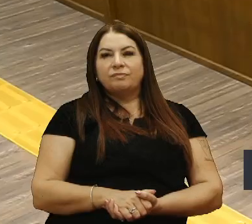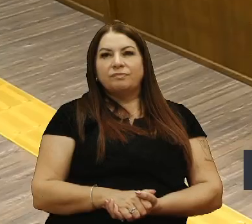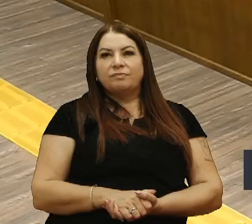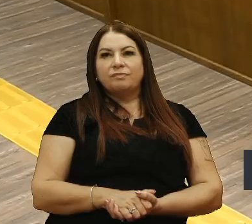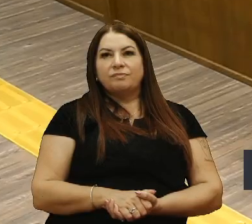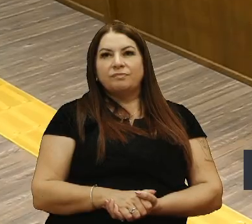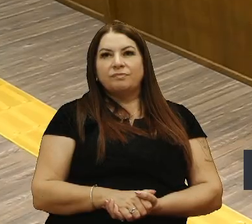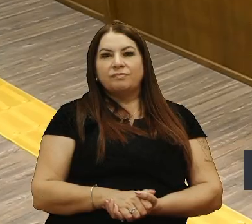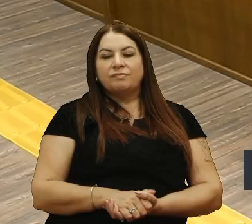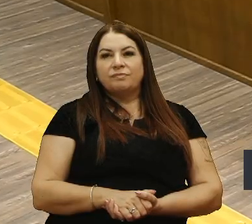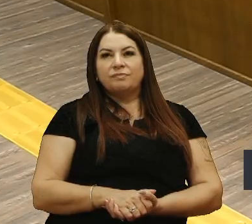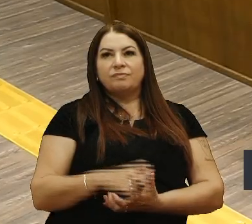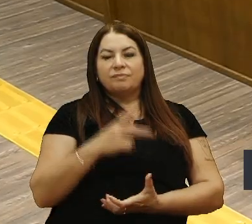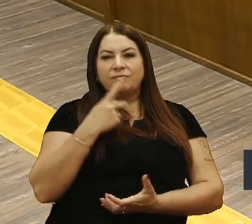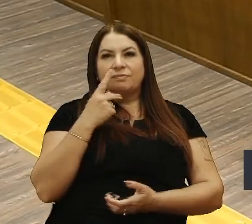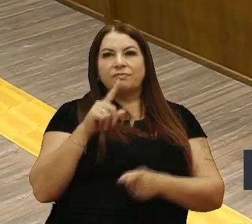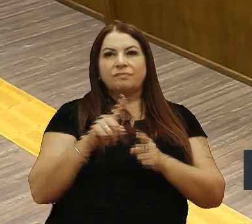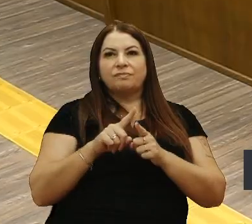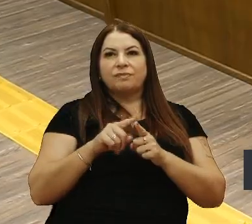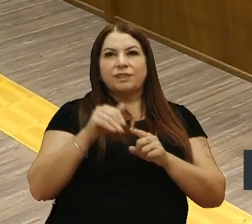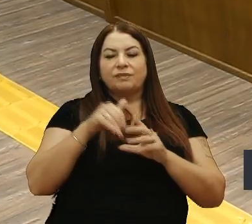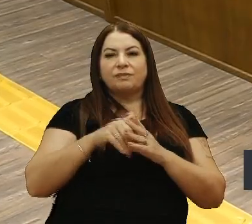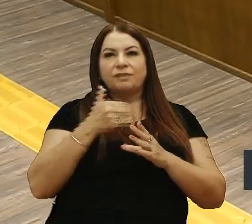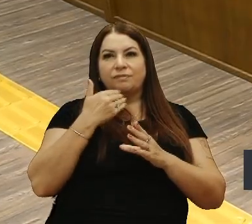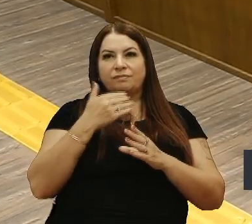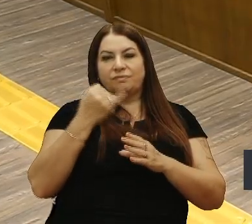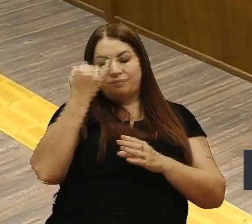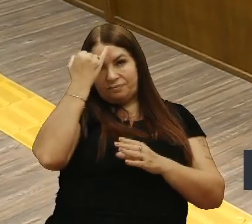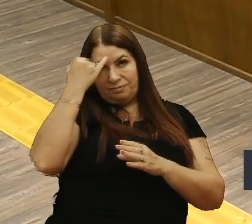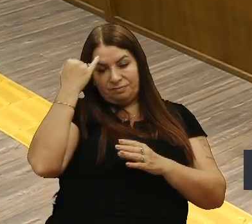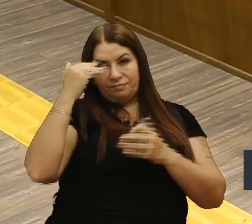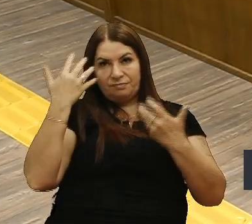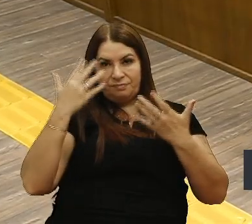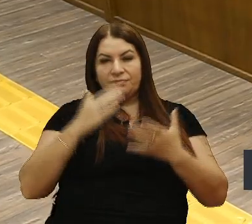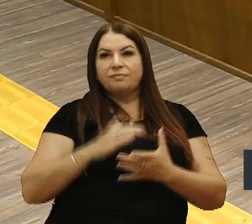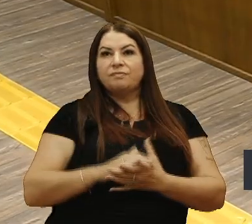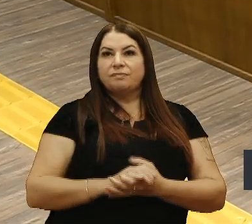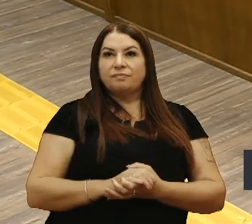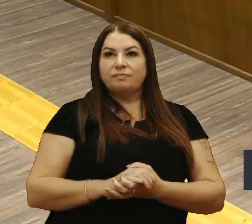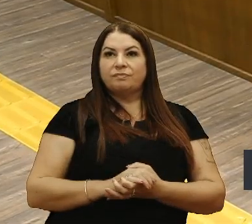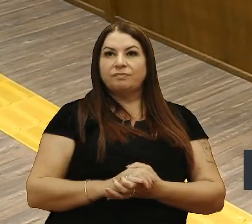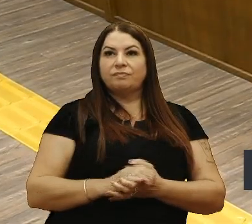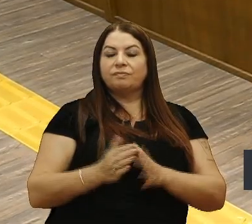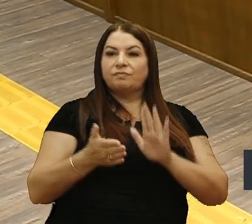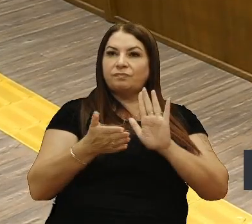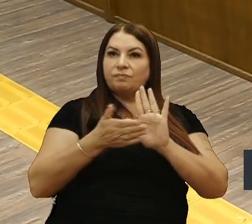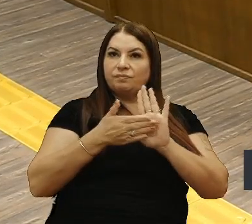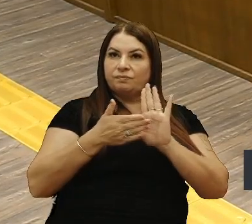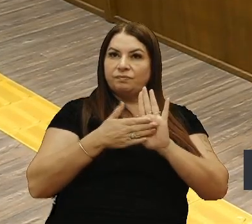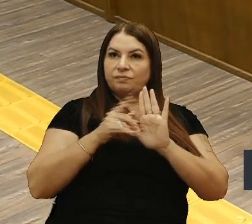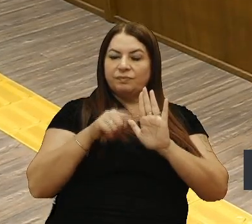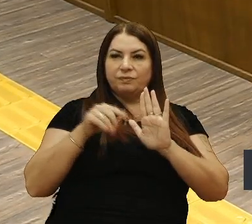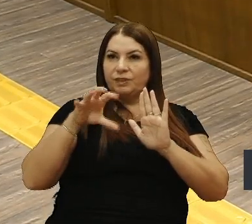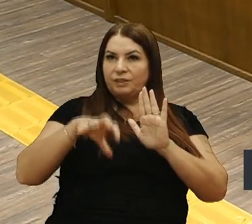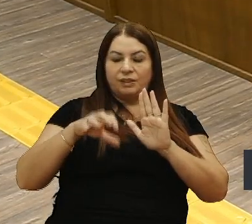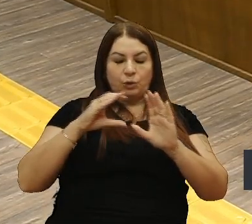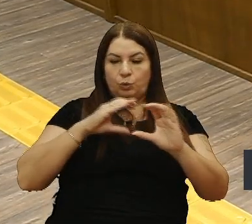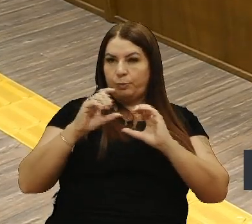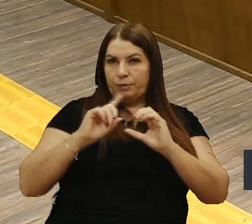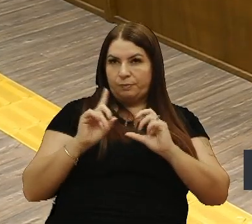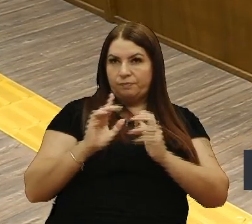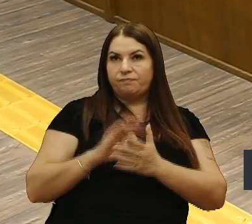Já vou fazer aqui na discussão o voto favorável, vereador Zé D'Ambrosio, parabéns por essa propositura, não sou da área da